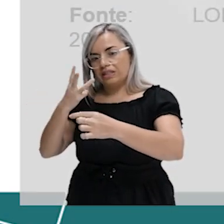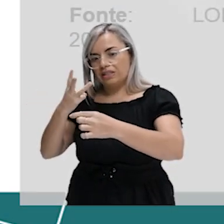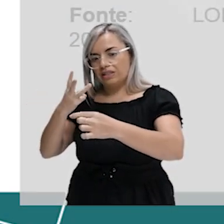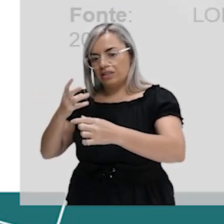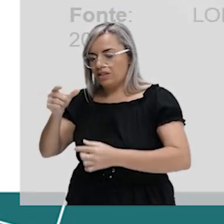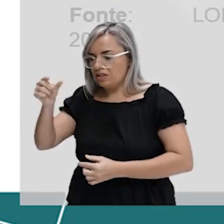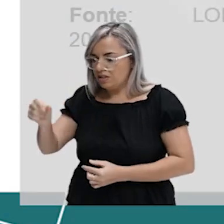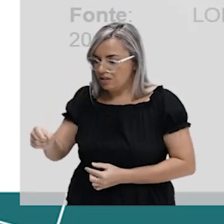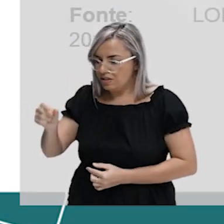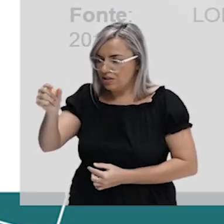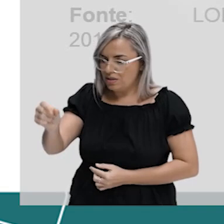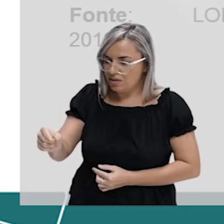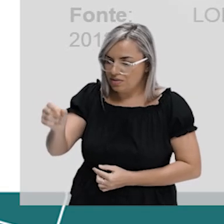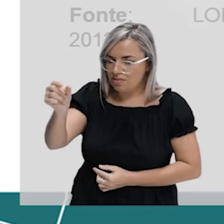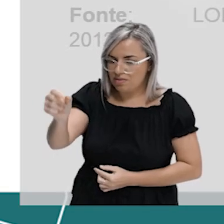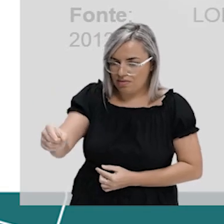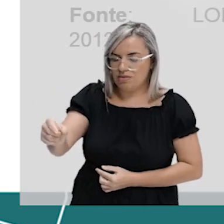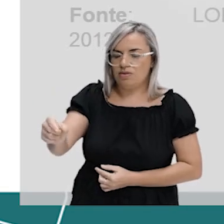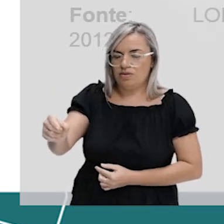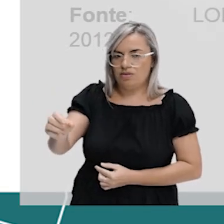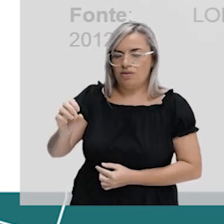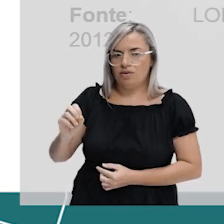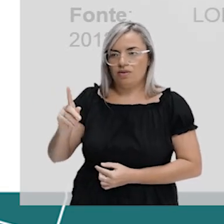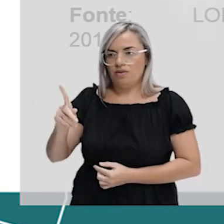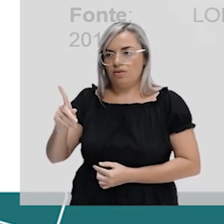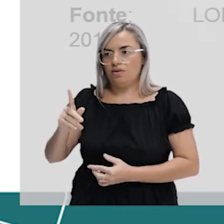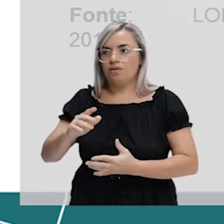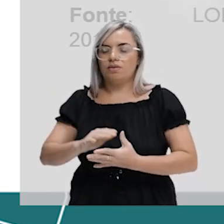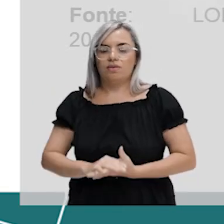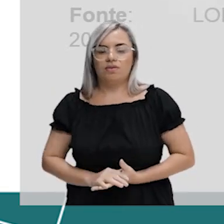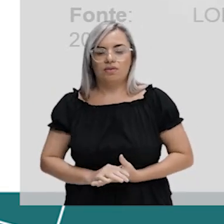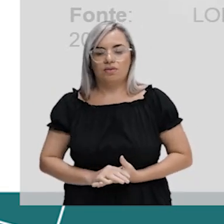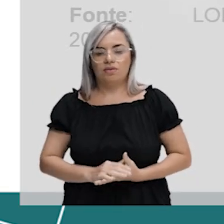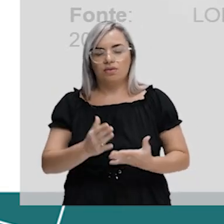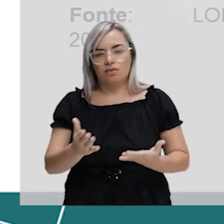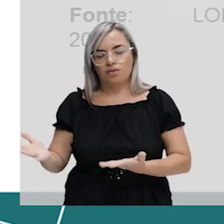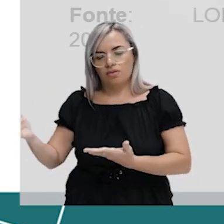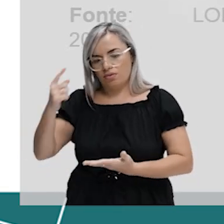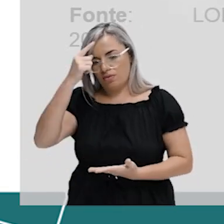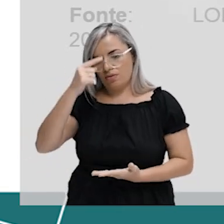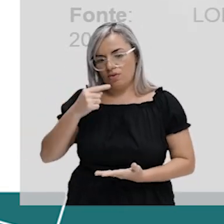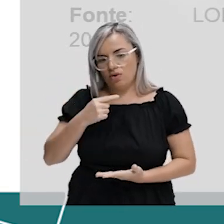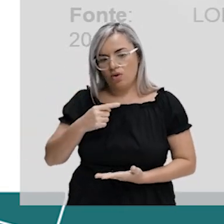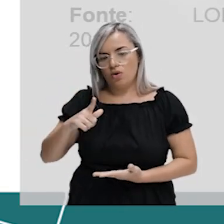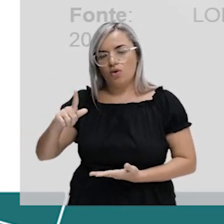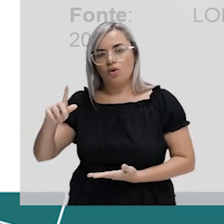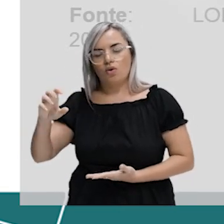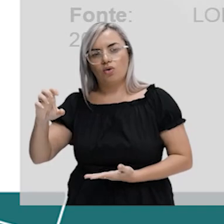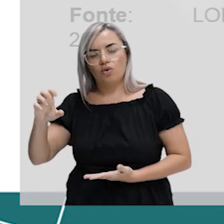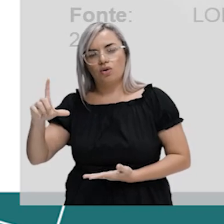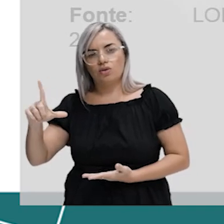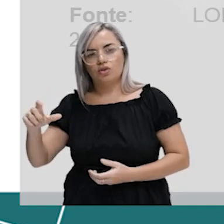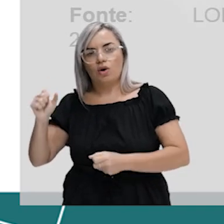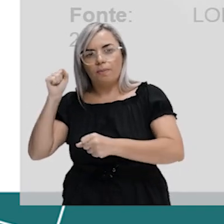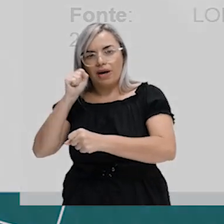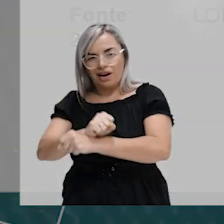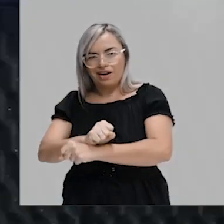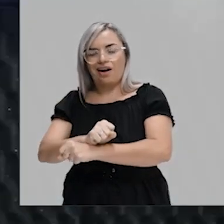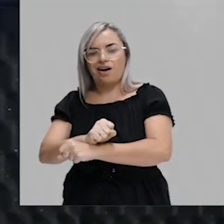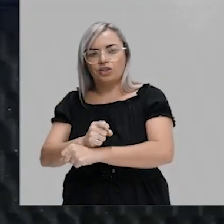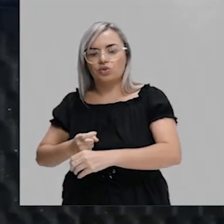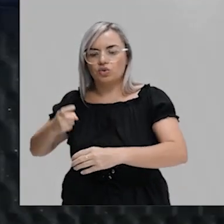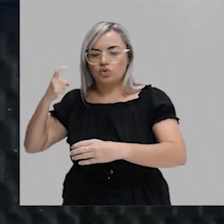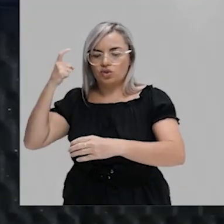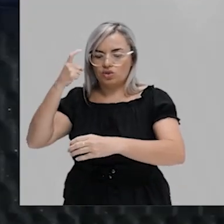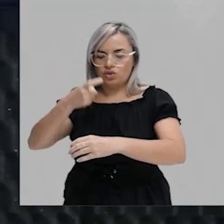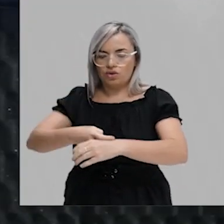3 buraquinhos no meu gel, tá? Vou deixar ali o gel descansando. Ele vai solidificar ali por